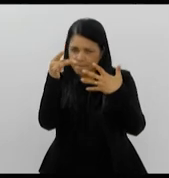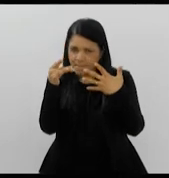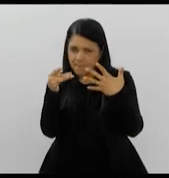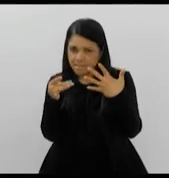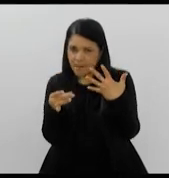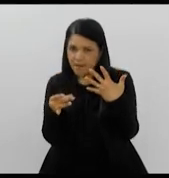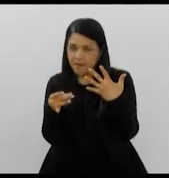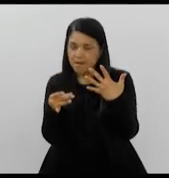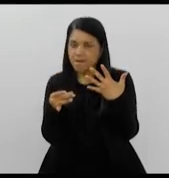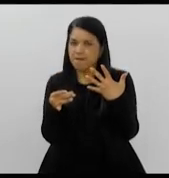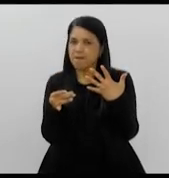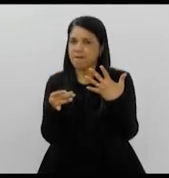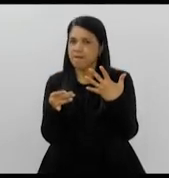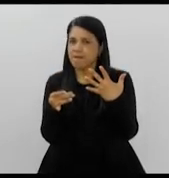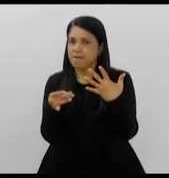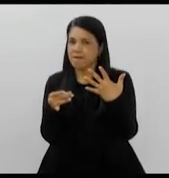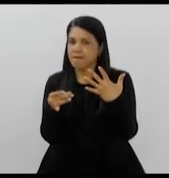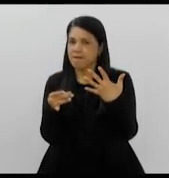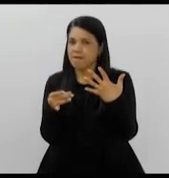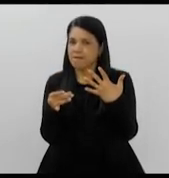mais absoluta